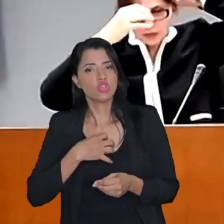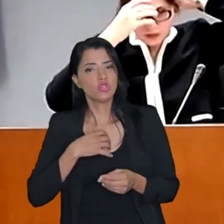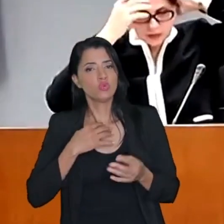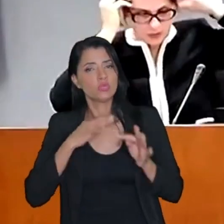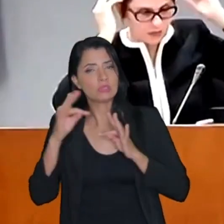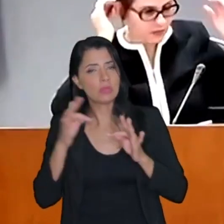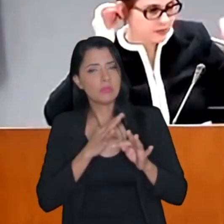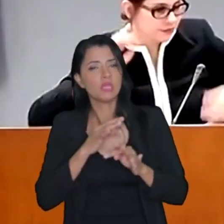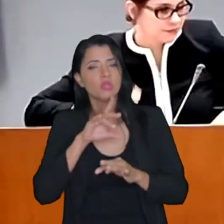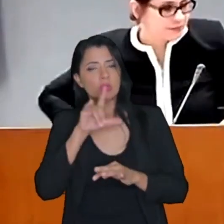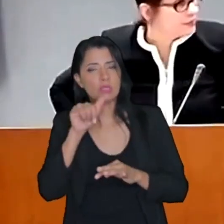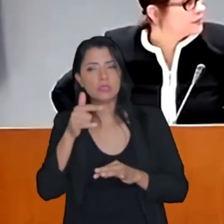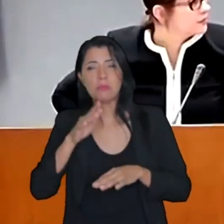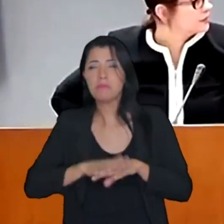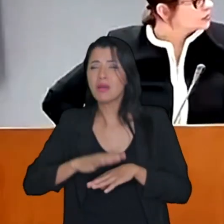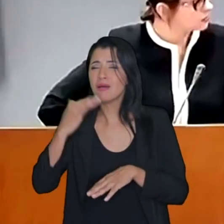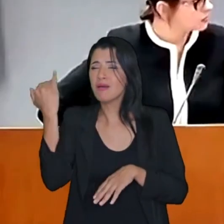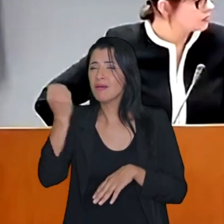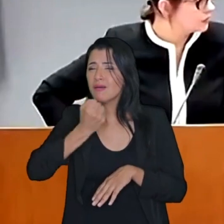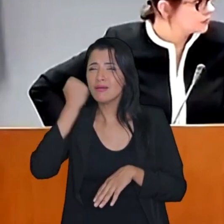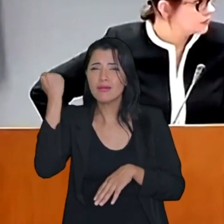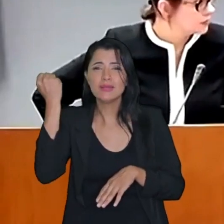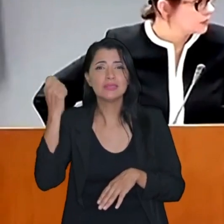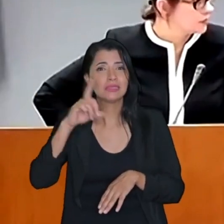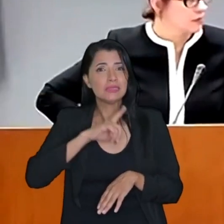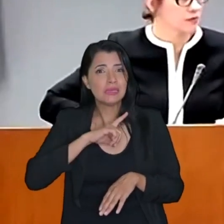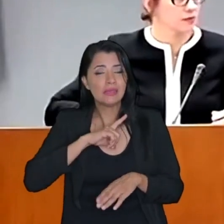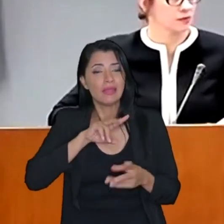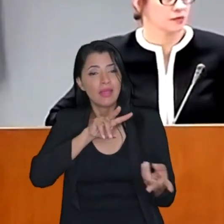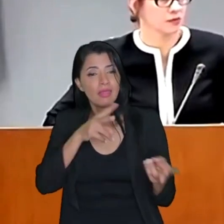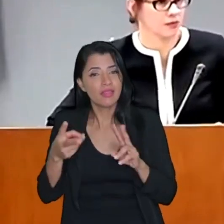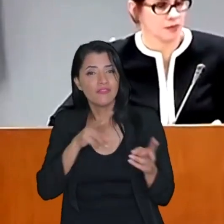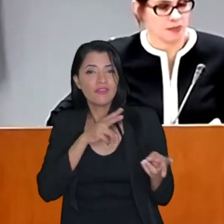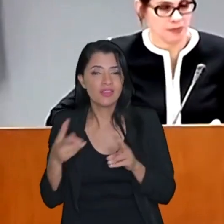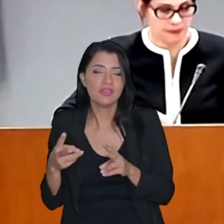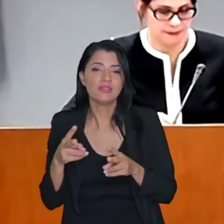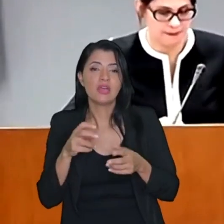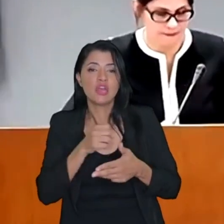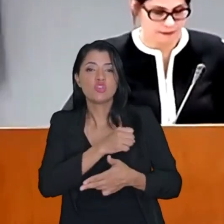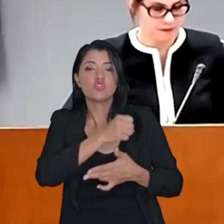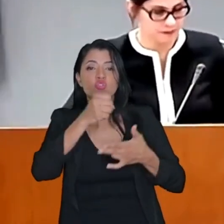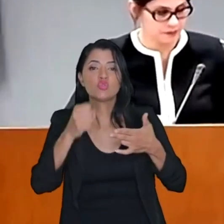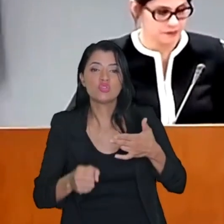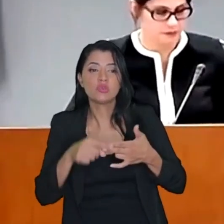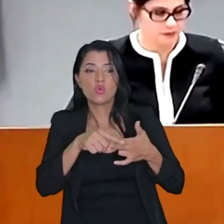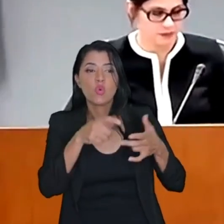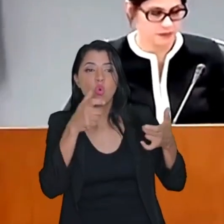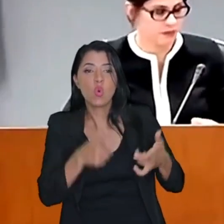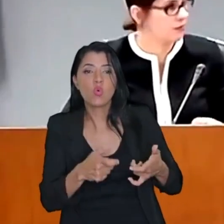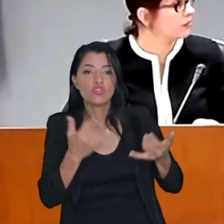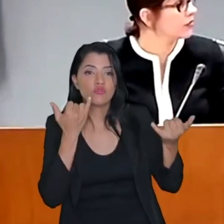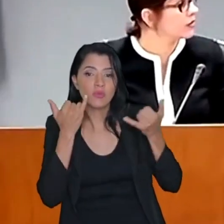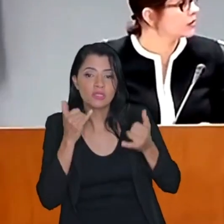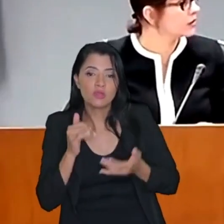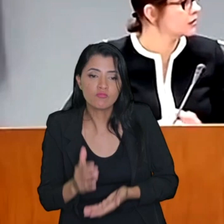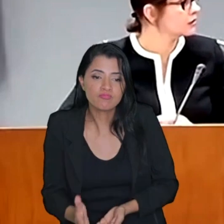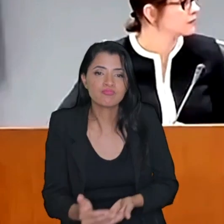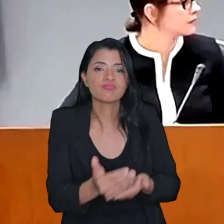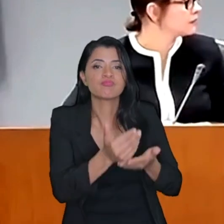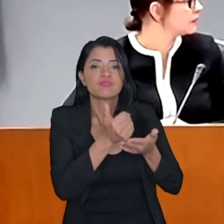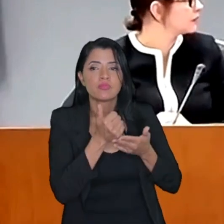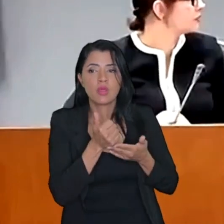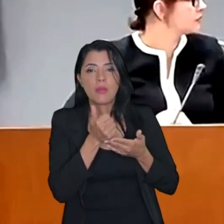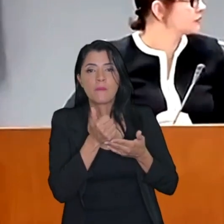de tratamento de dados mais graves que existe, que é a transferência da jurisdição onde os dados foram